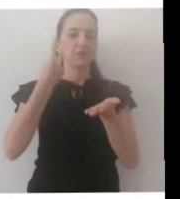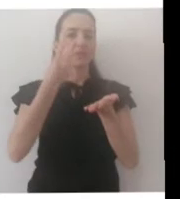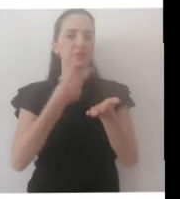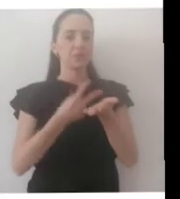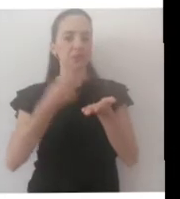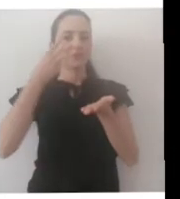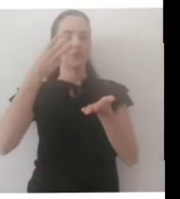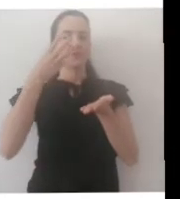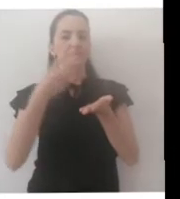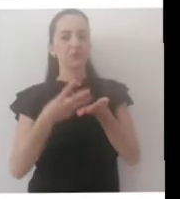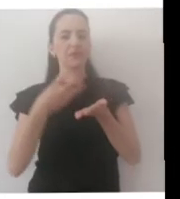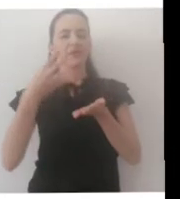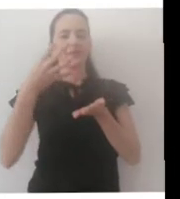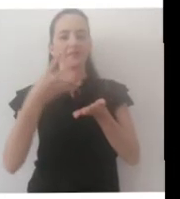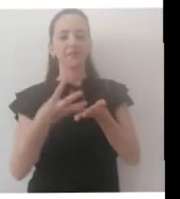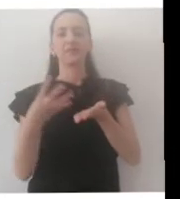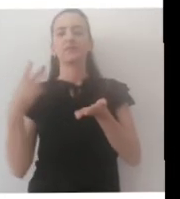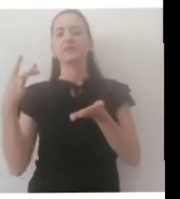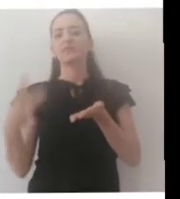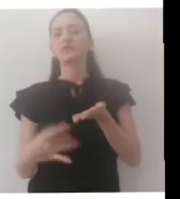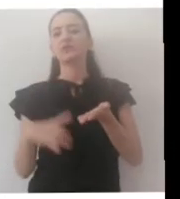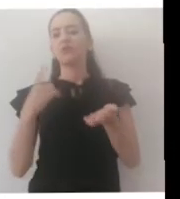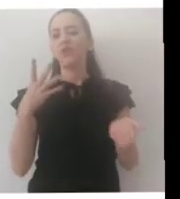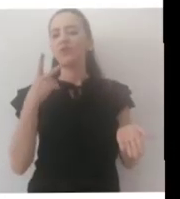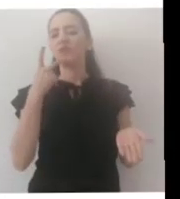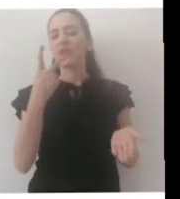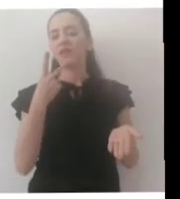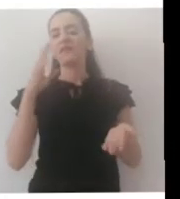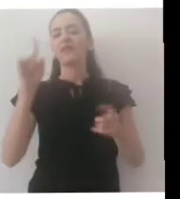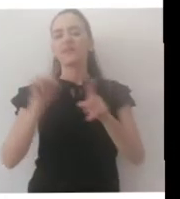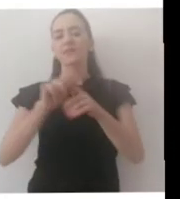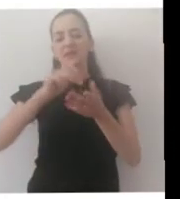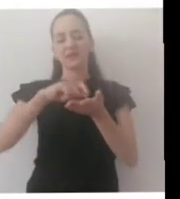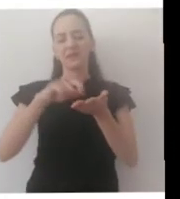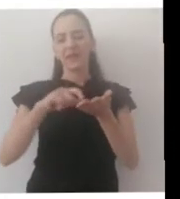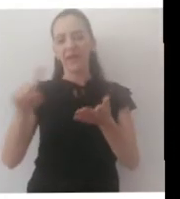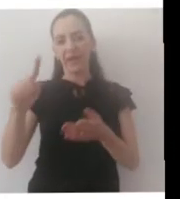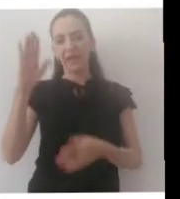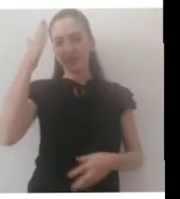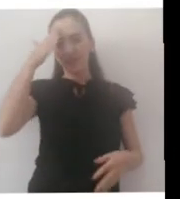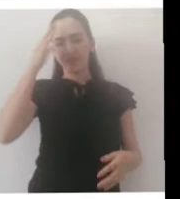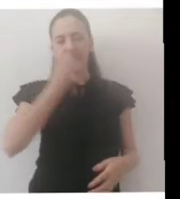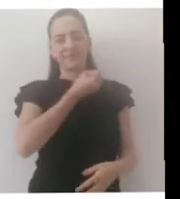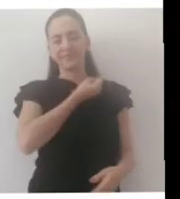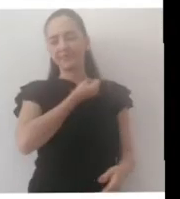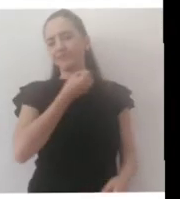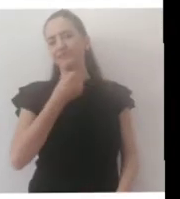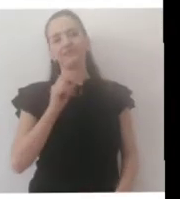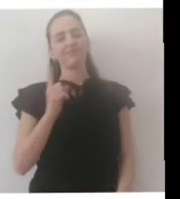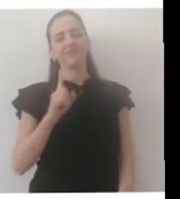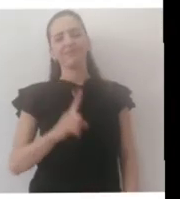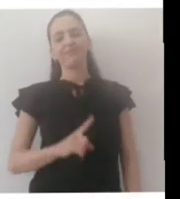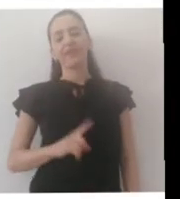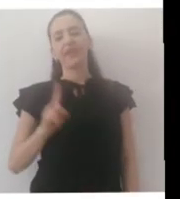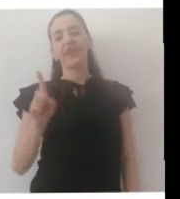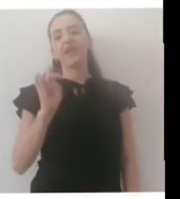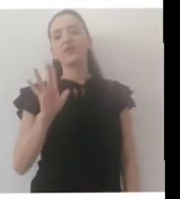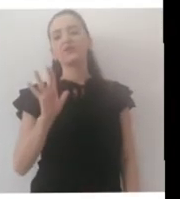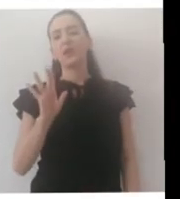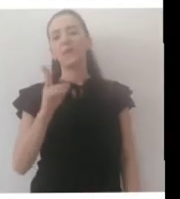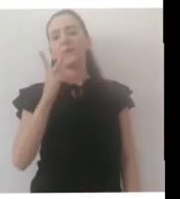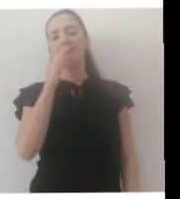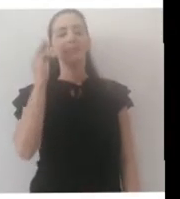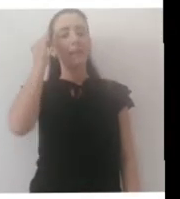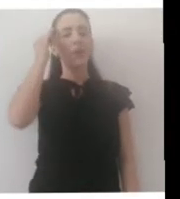ela decore os números ao invés de construir a estrutura mental do número. Não que não seja bom para a criança aprender a